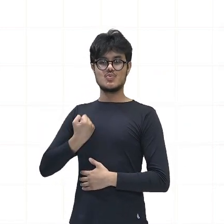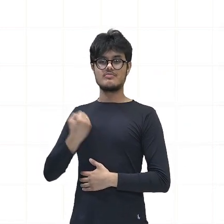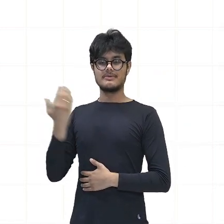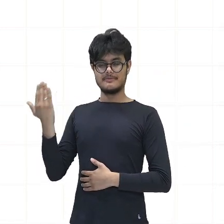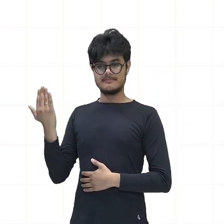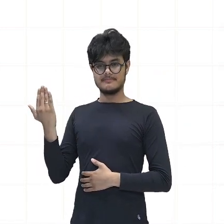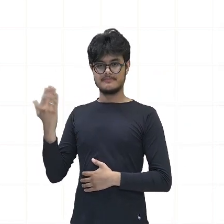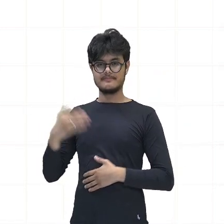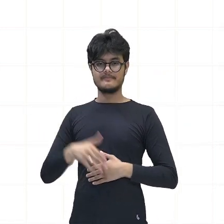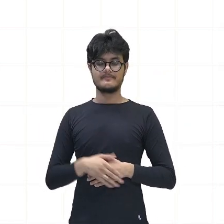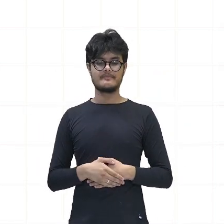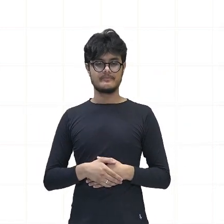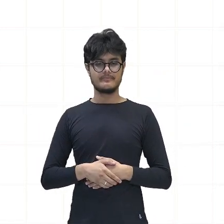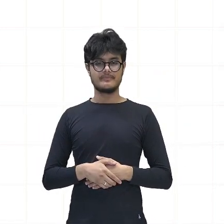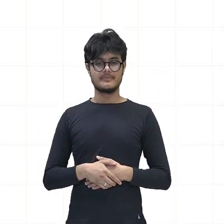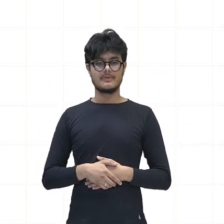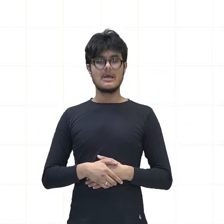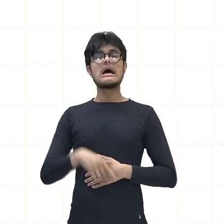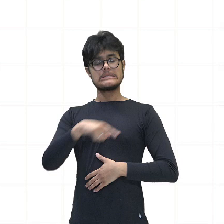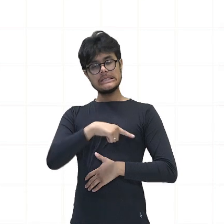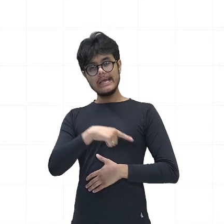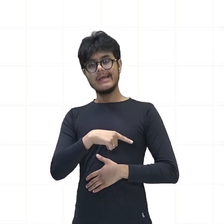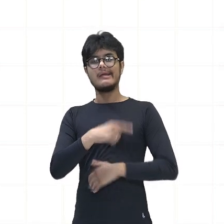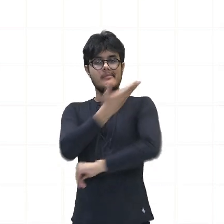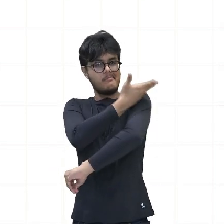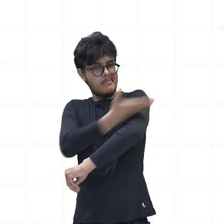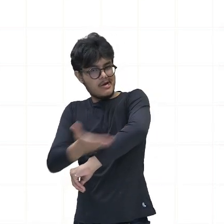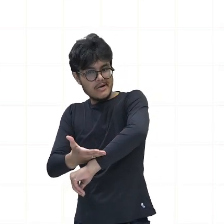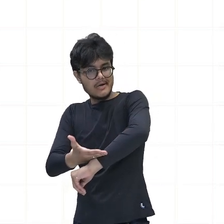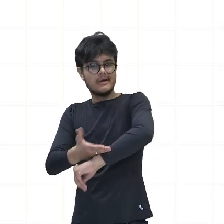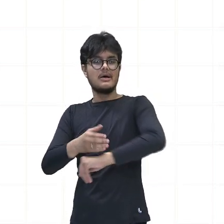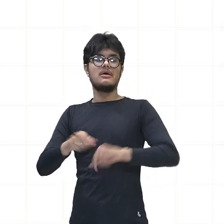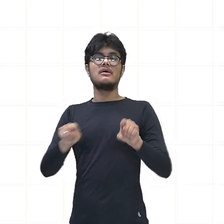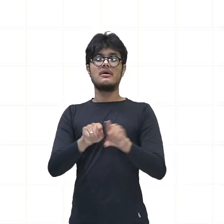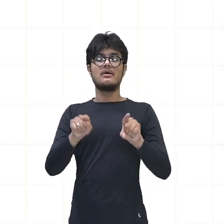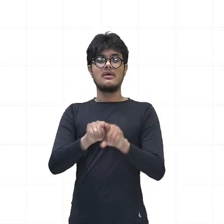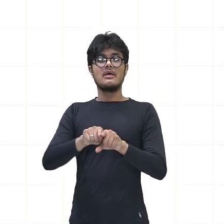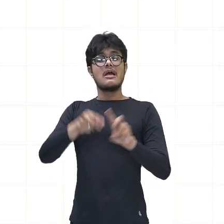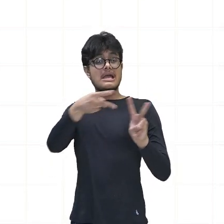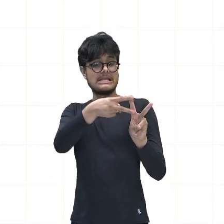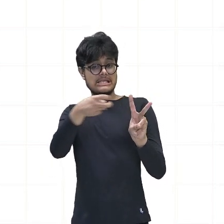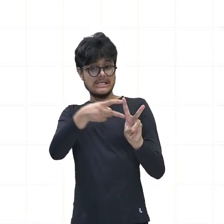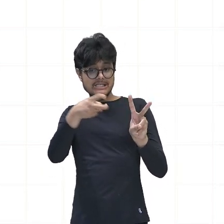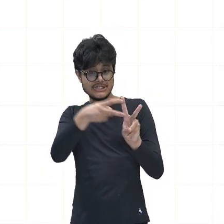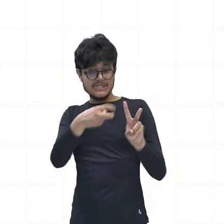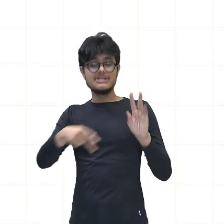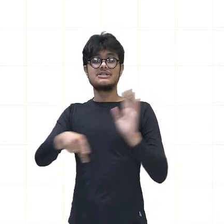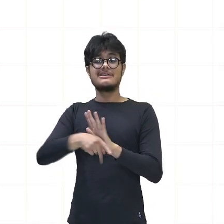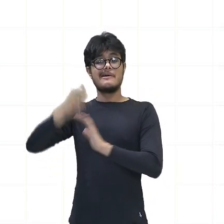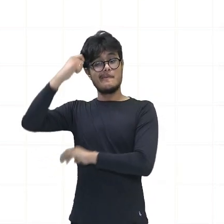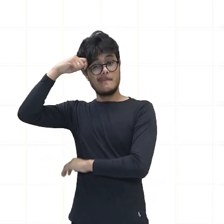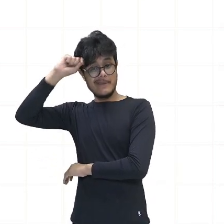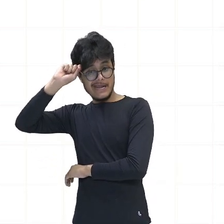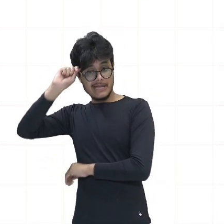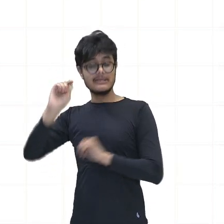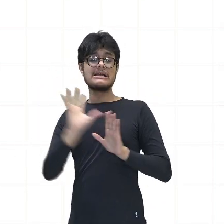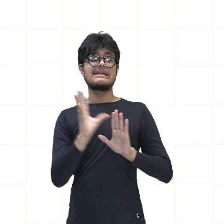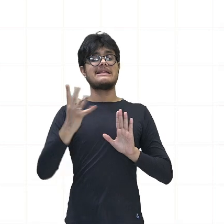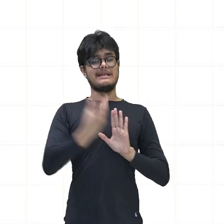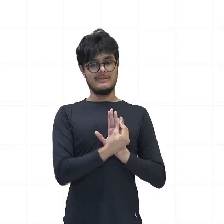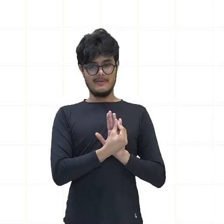2.711.612 pessoas, e aí a gente vai ter a população branca, a população indígena, a população preta e a